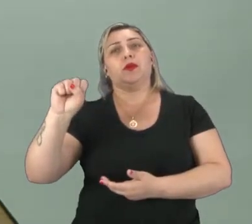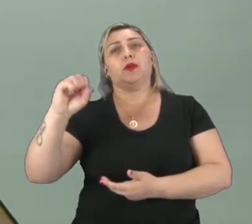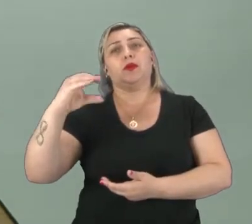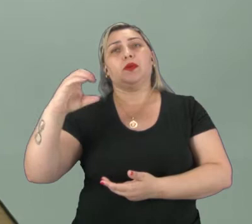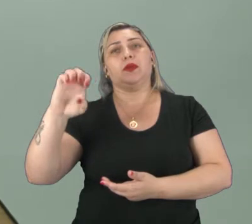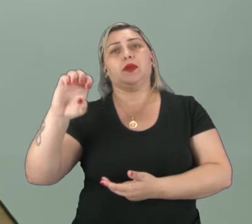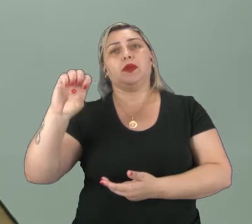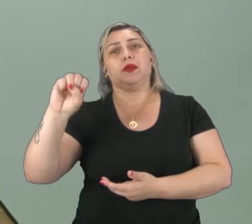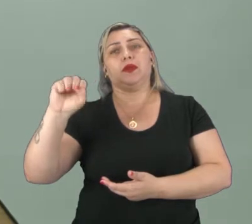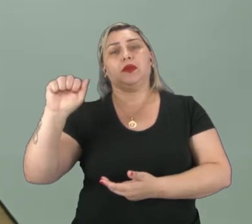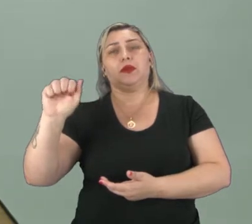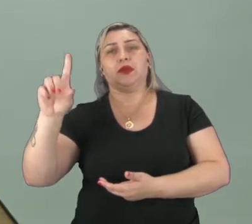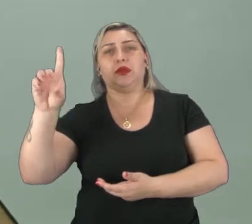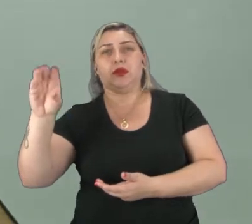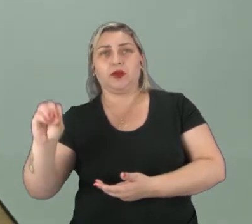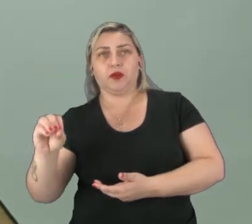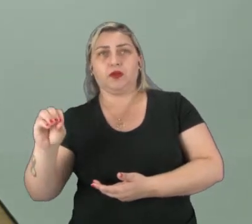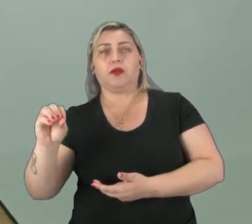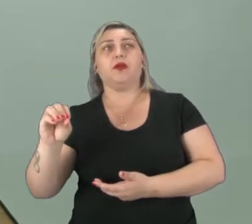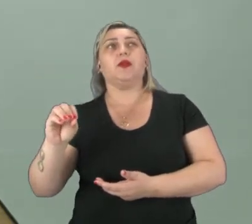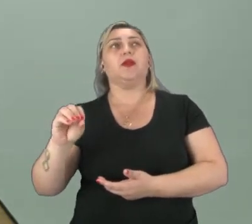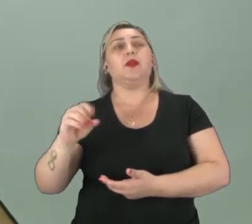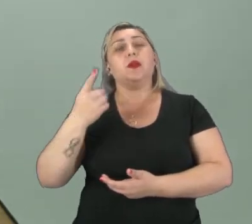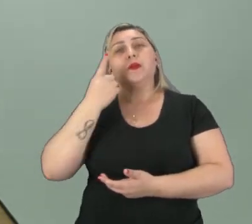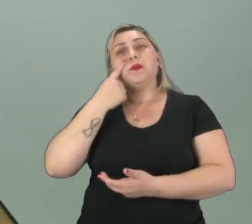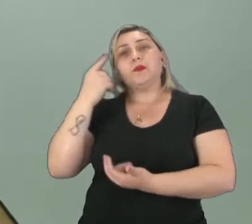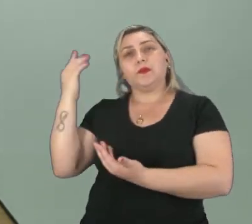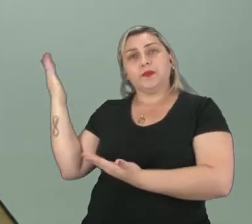a seleta de legumes. Aqui,